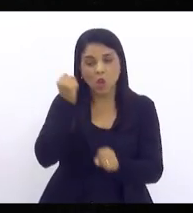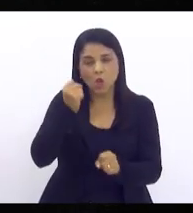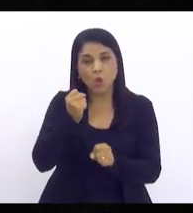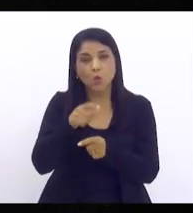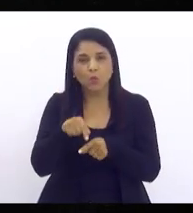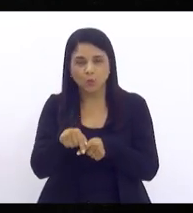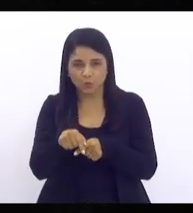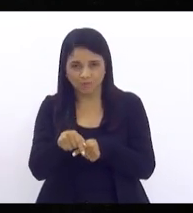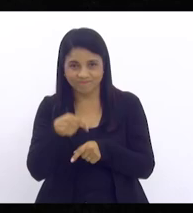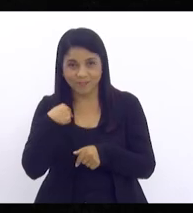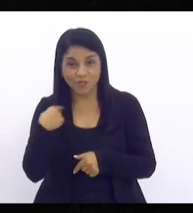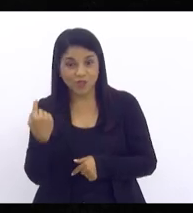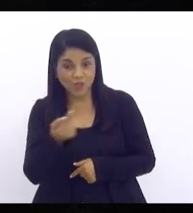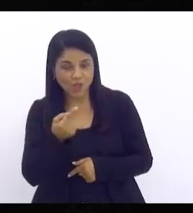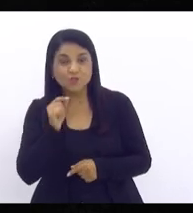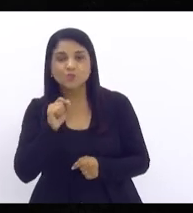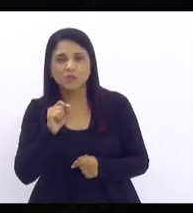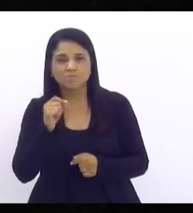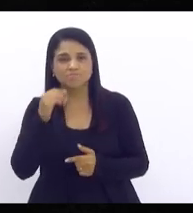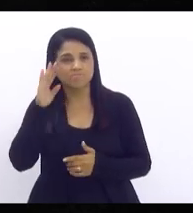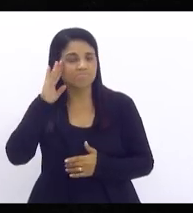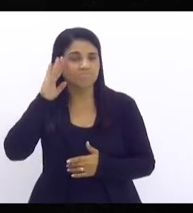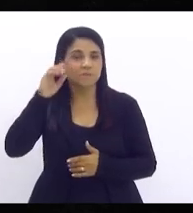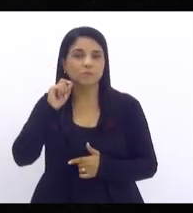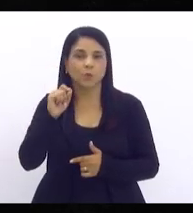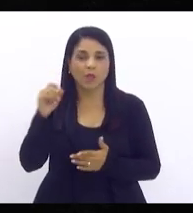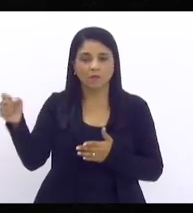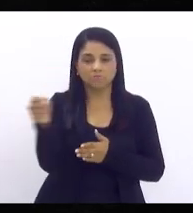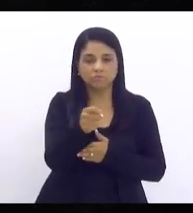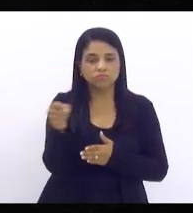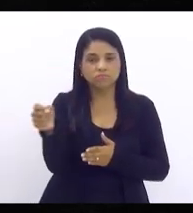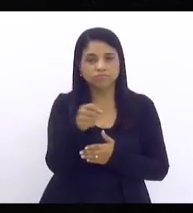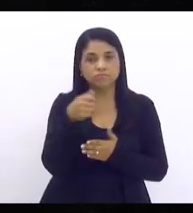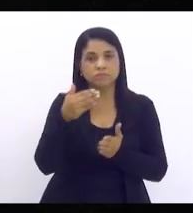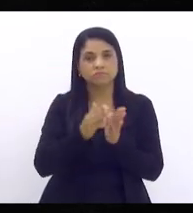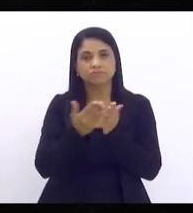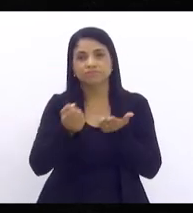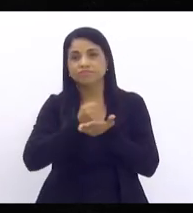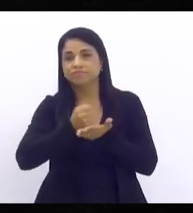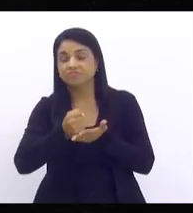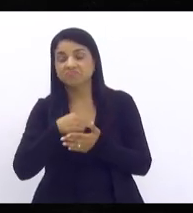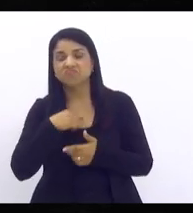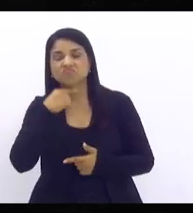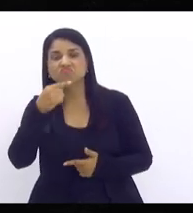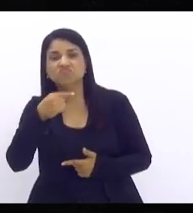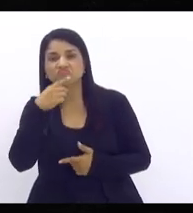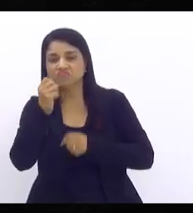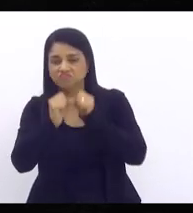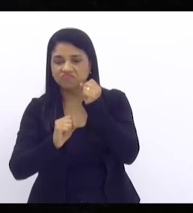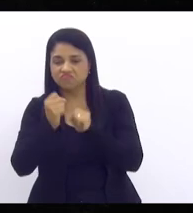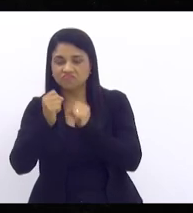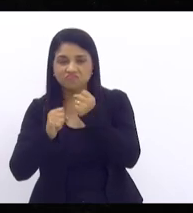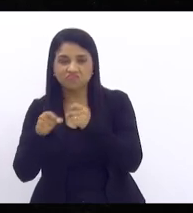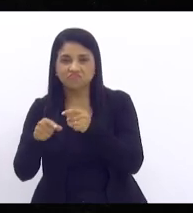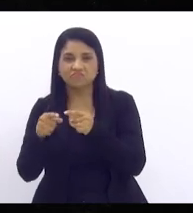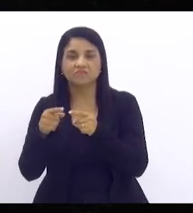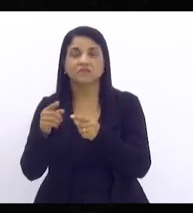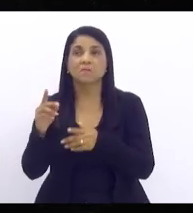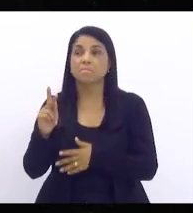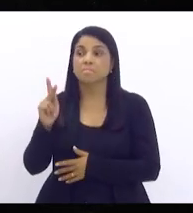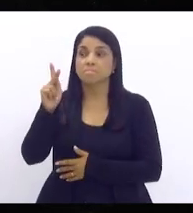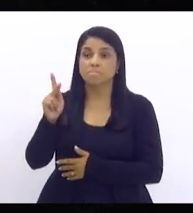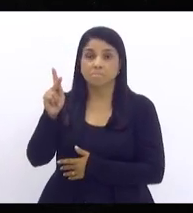povo trabalhador. O que adianta? As grandes empresas brasileiras, como é o caso da Petrobras, que é uma